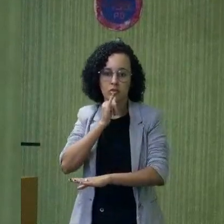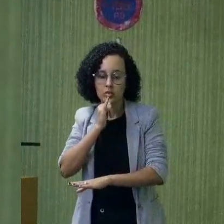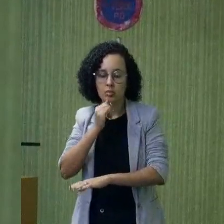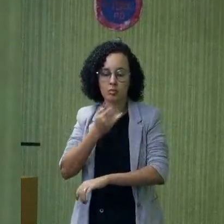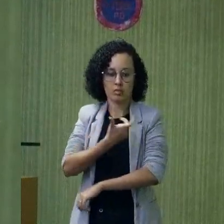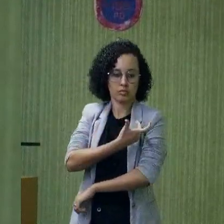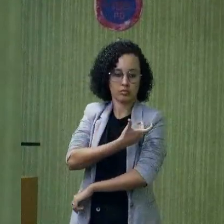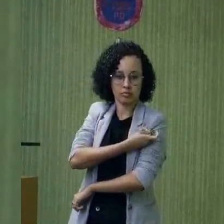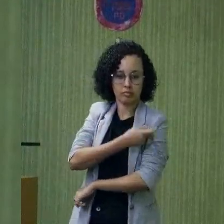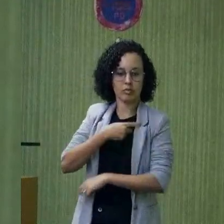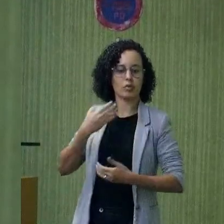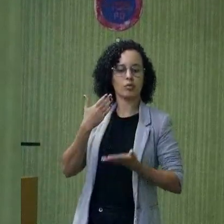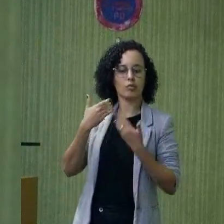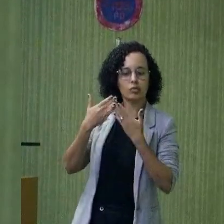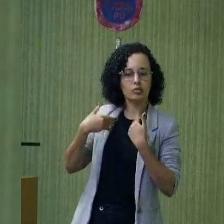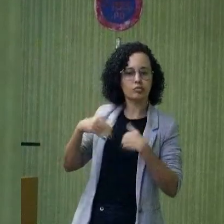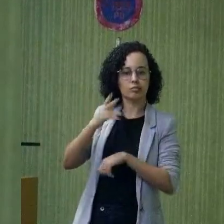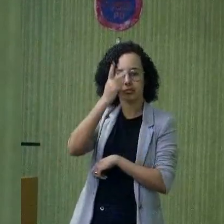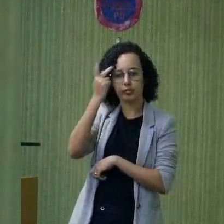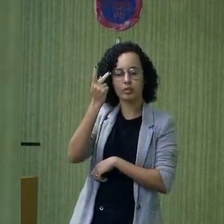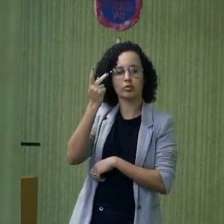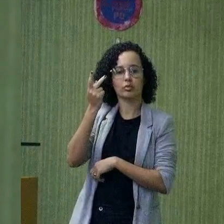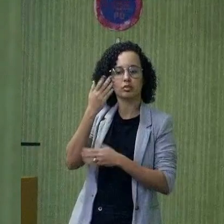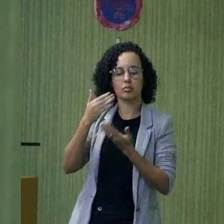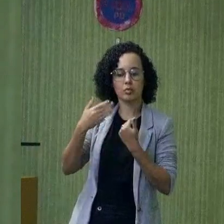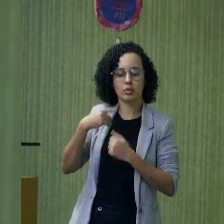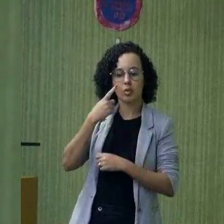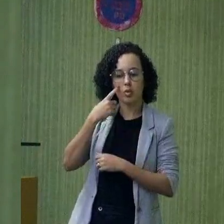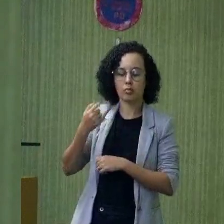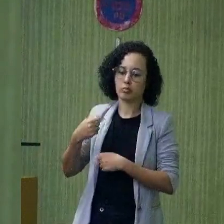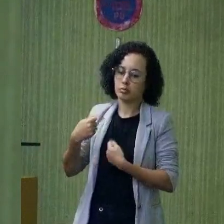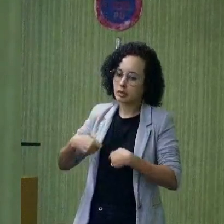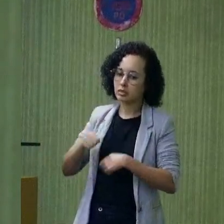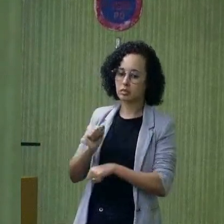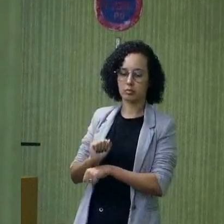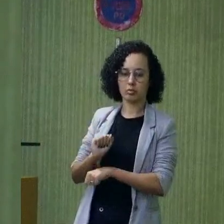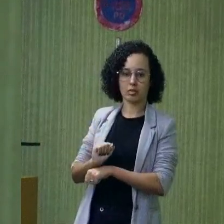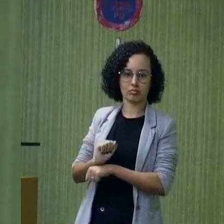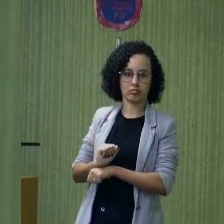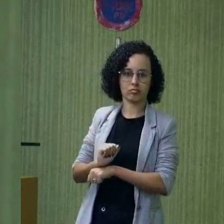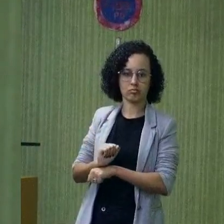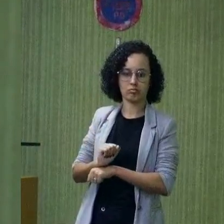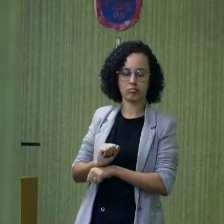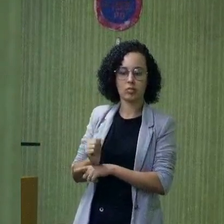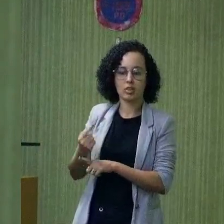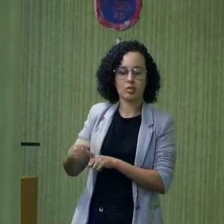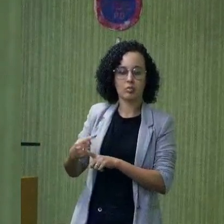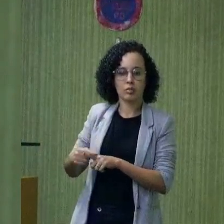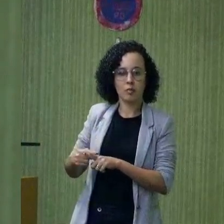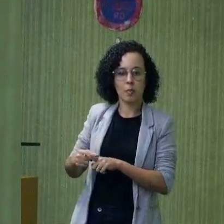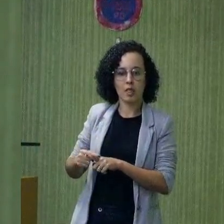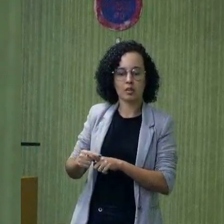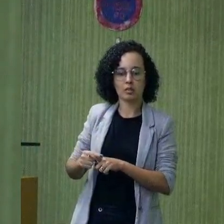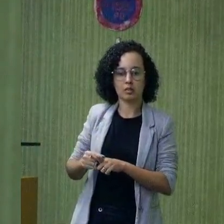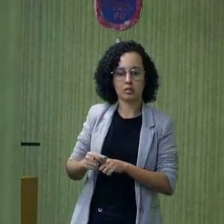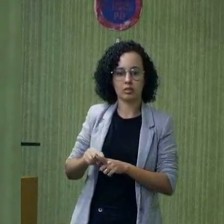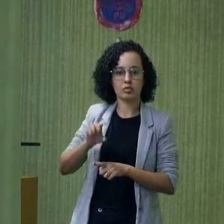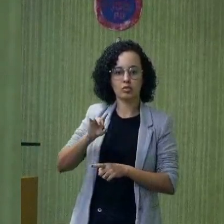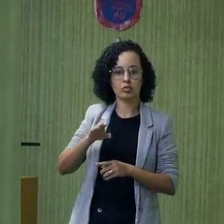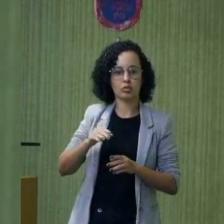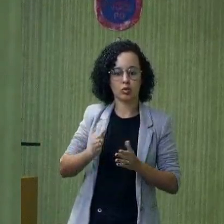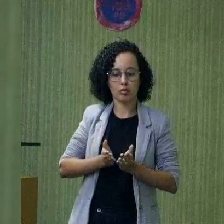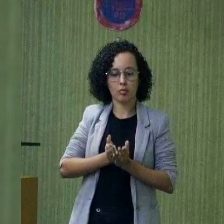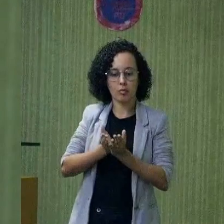conversando com o pessoal que que toma a vacina Doutor a gente tem que esperar porque eh ela passa só não sei quantas vezes por ano esse